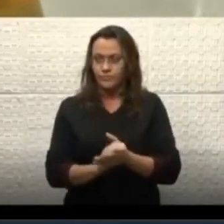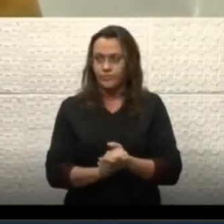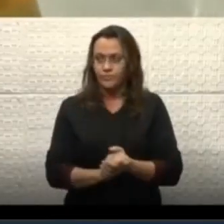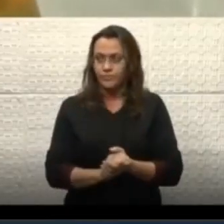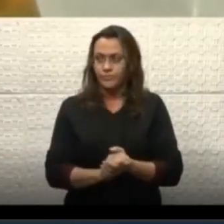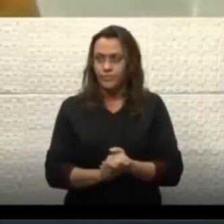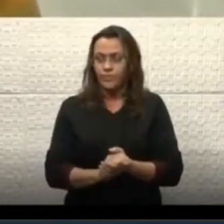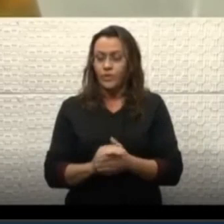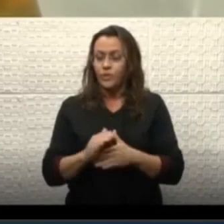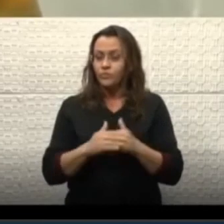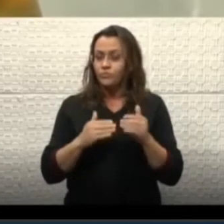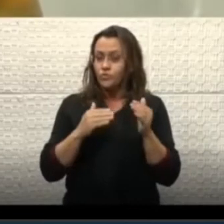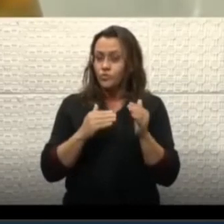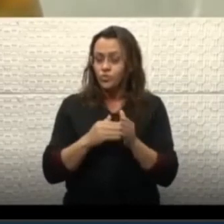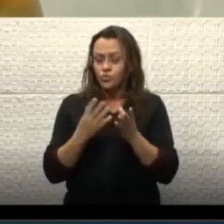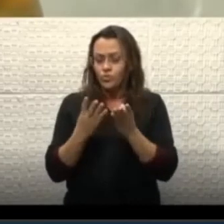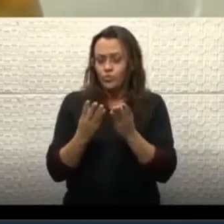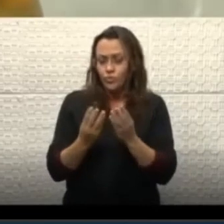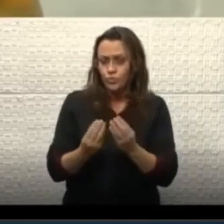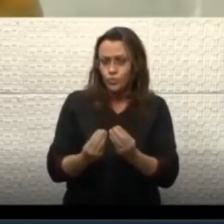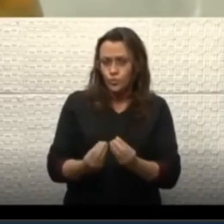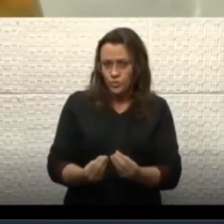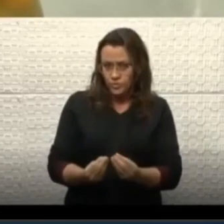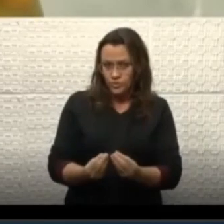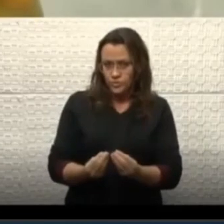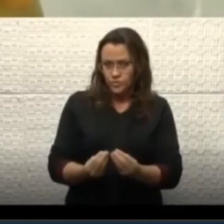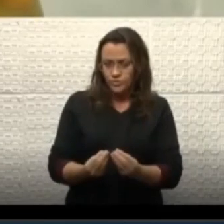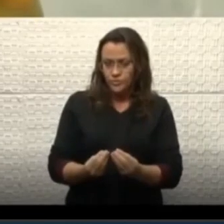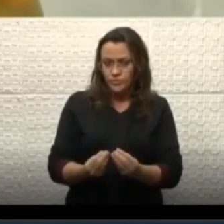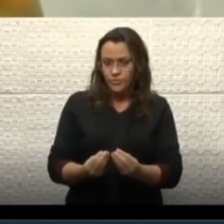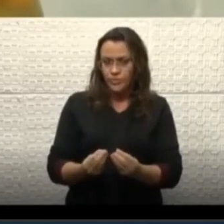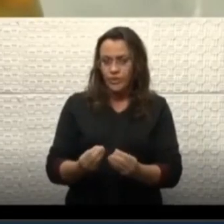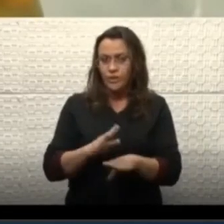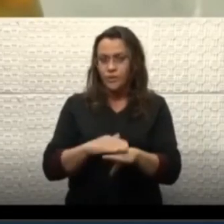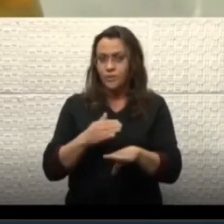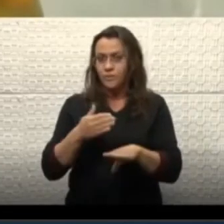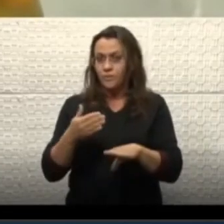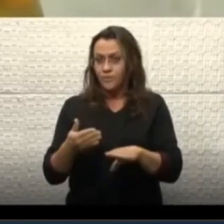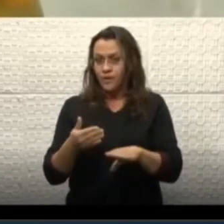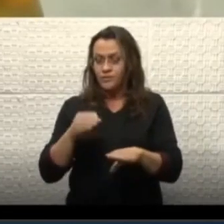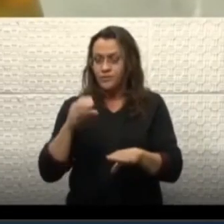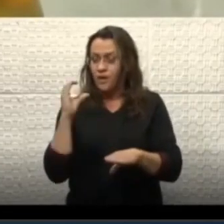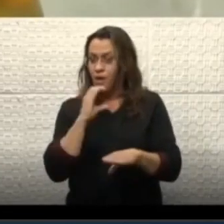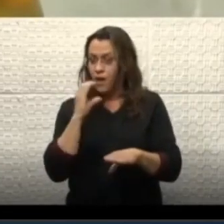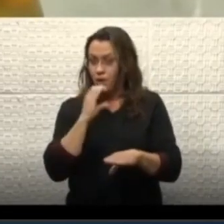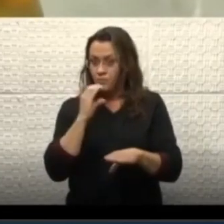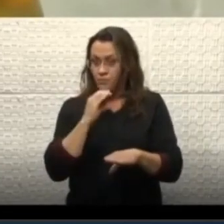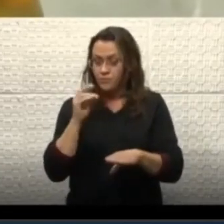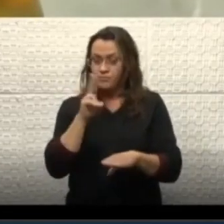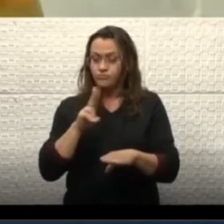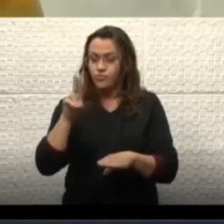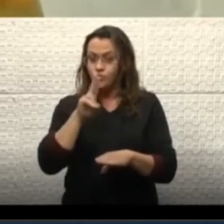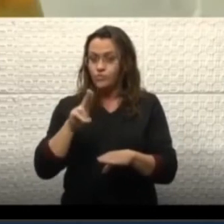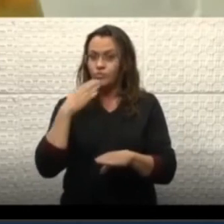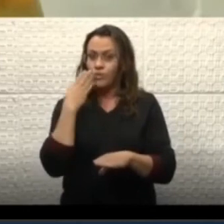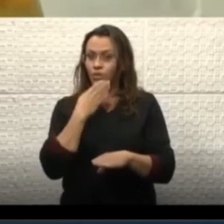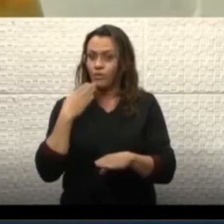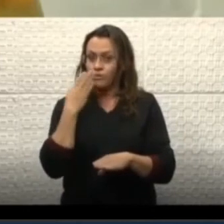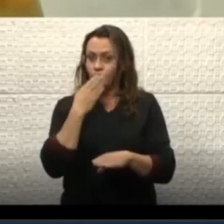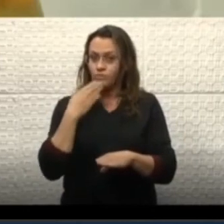Então, esse procedimento com a filtração do funil de Buchner mais o Kitasato, ele é mais rápido com o açúcar.